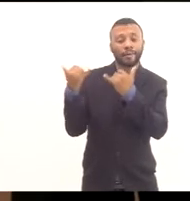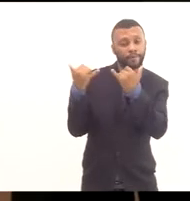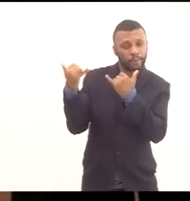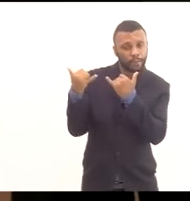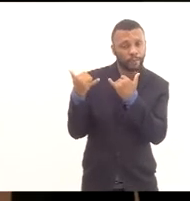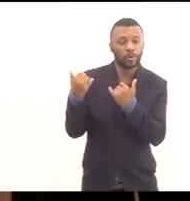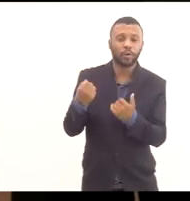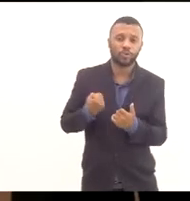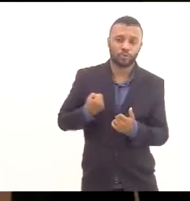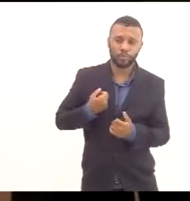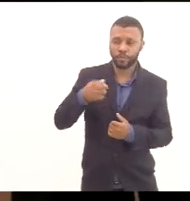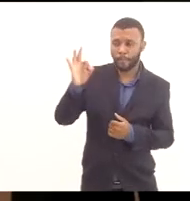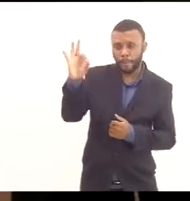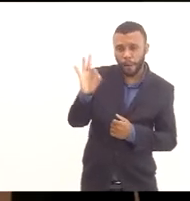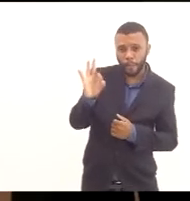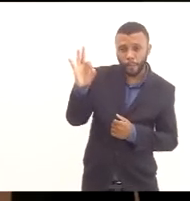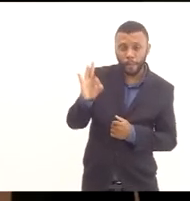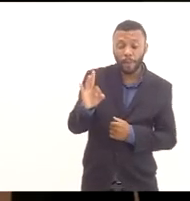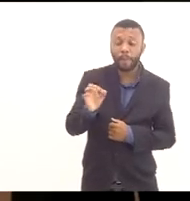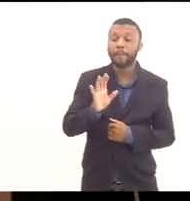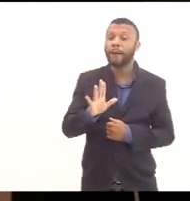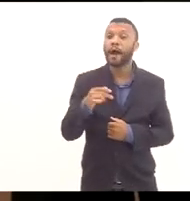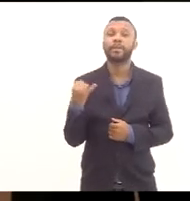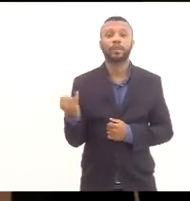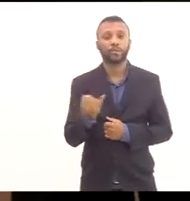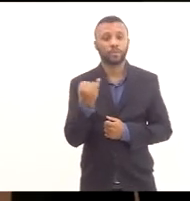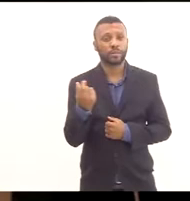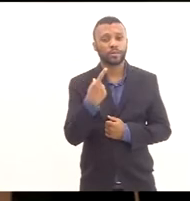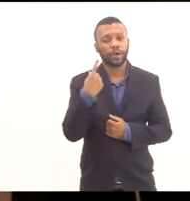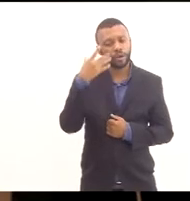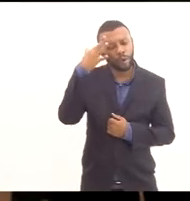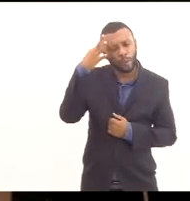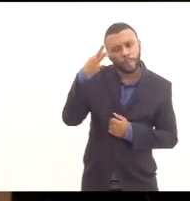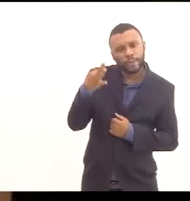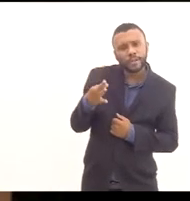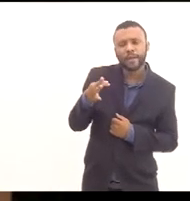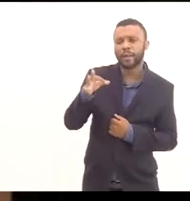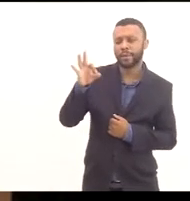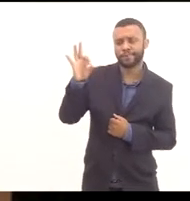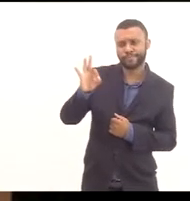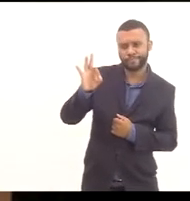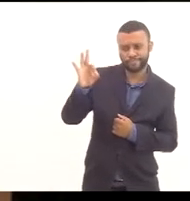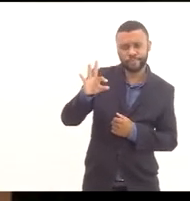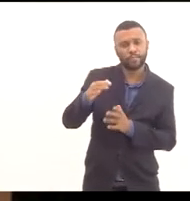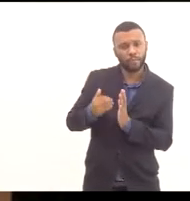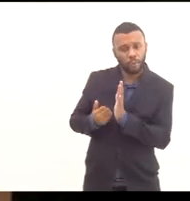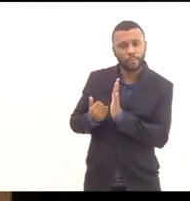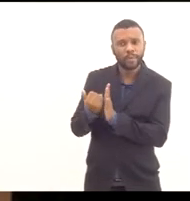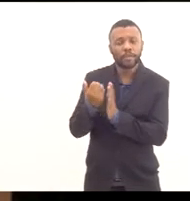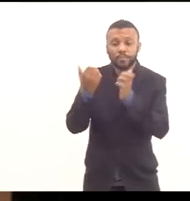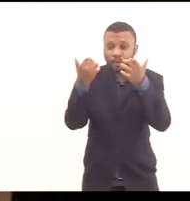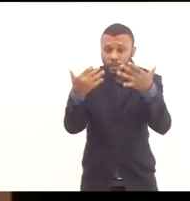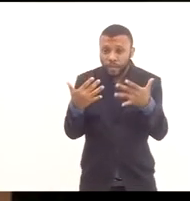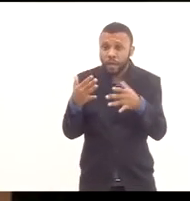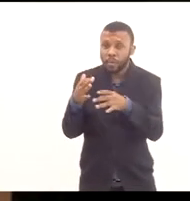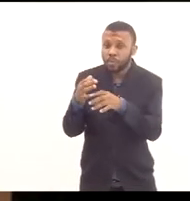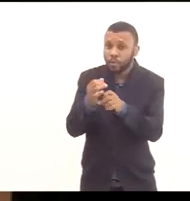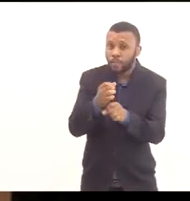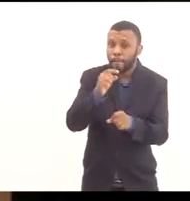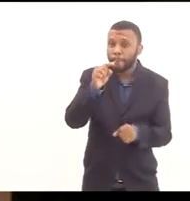importante a gente entender esses números né eu vou começar explicando que dessas